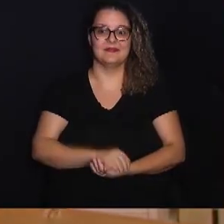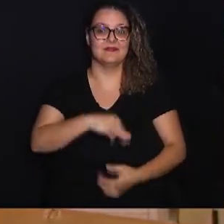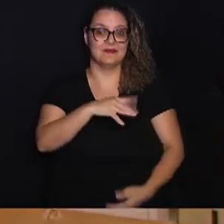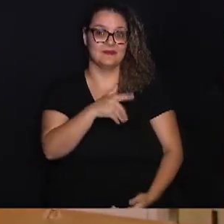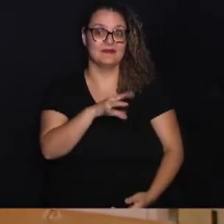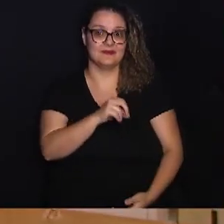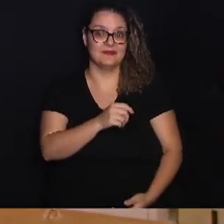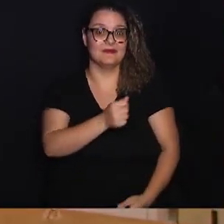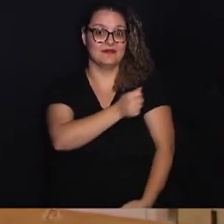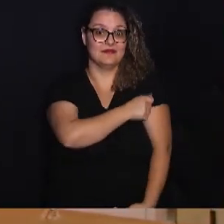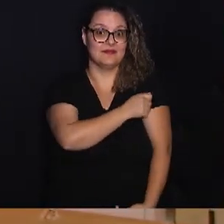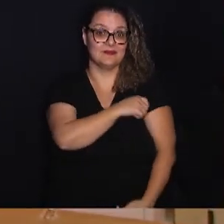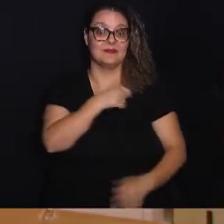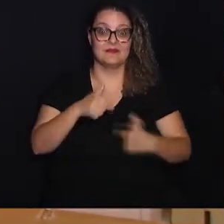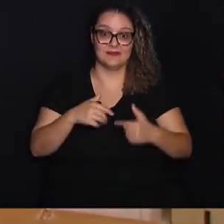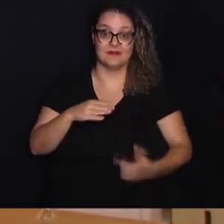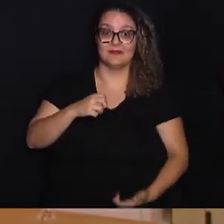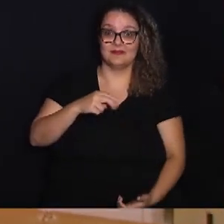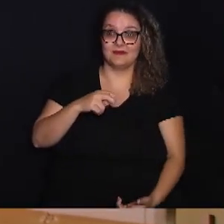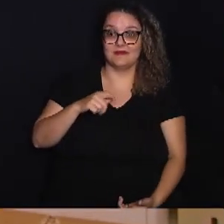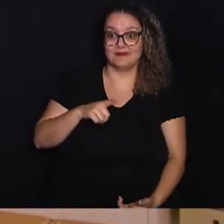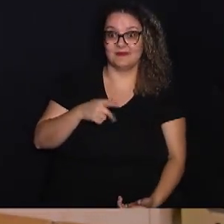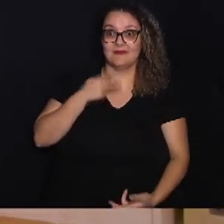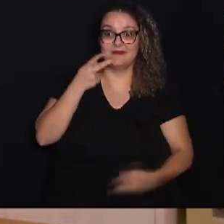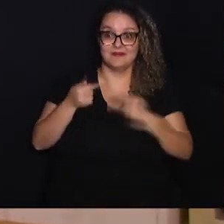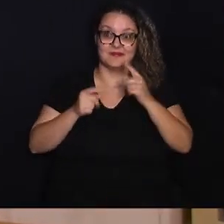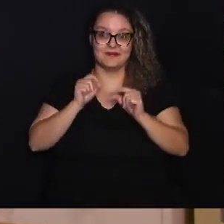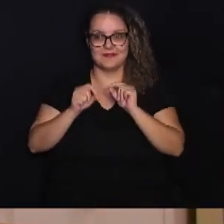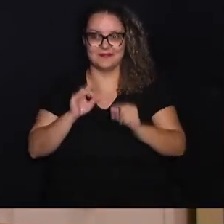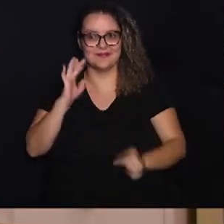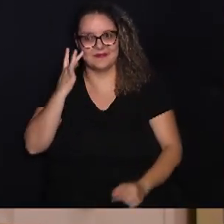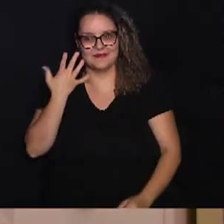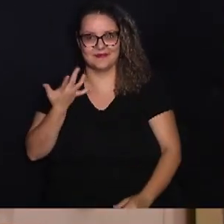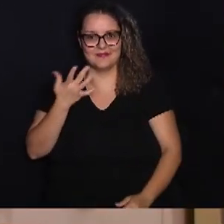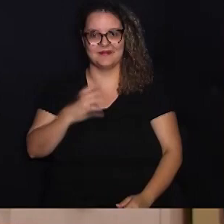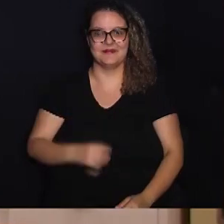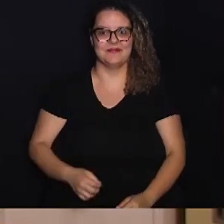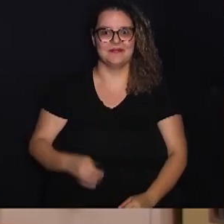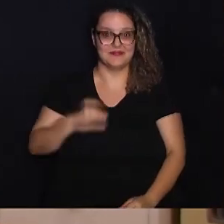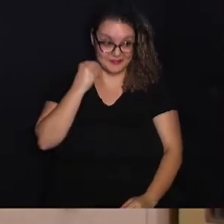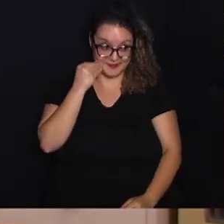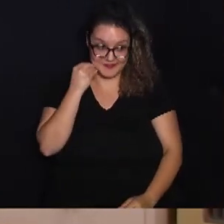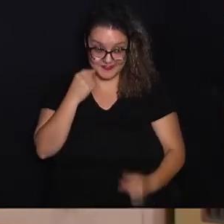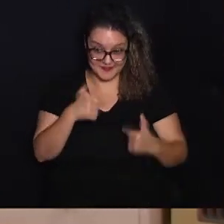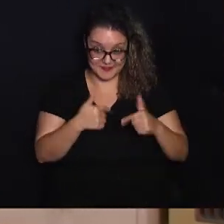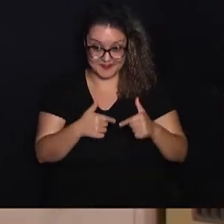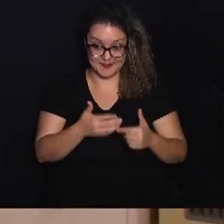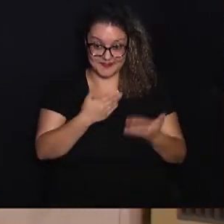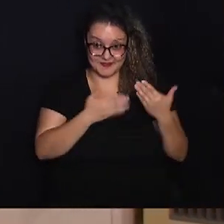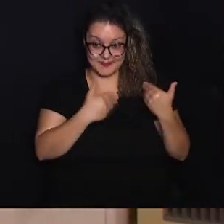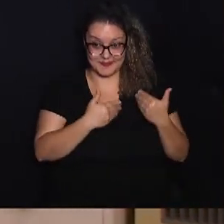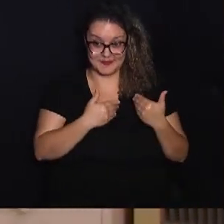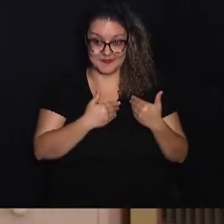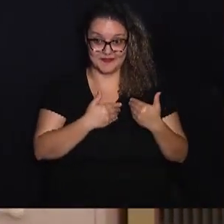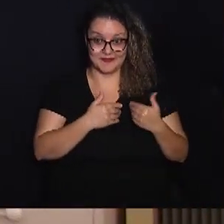está fazendo aqui o trabalho manual e vai falar para a gente o que ele acha disso. Você já tem experiência com trabalho manual há muito tempo,